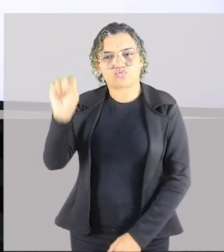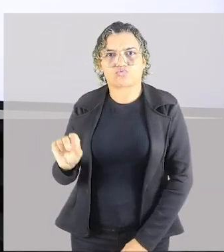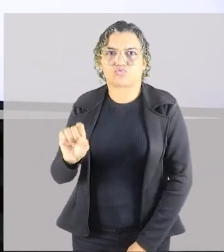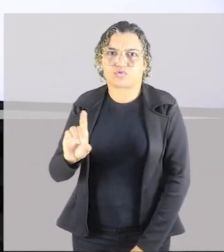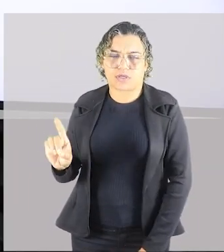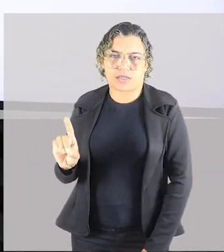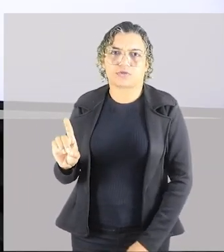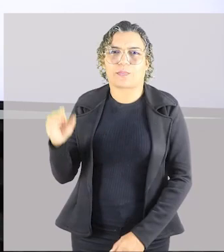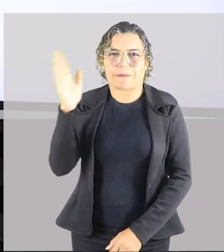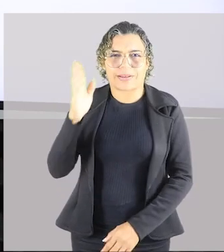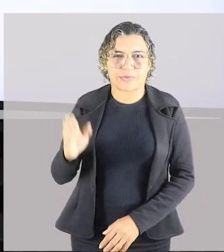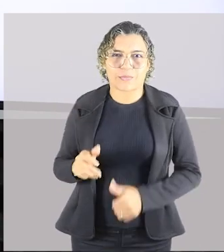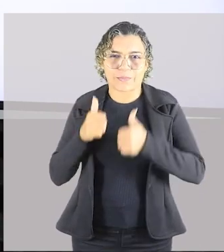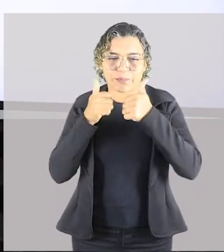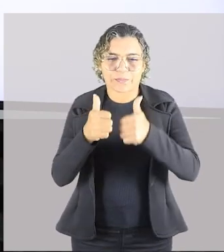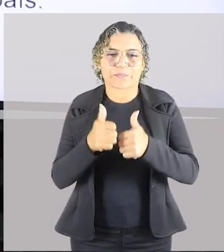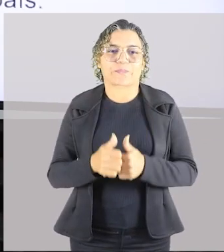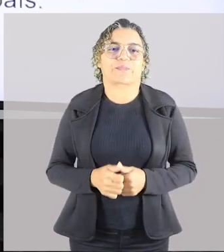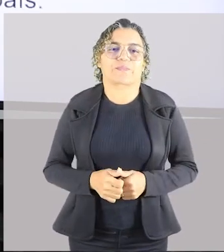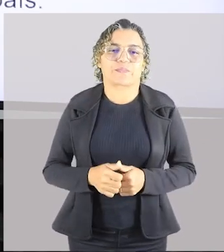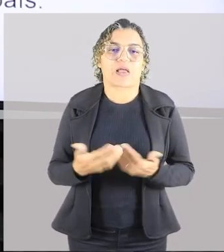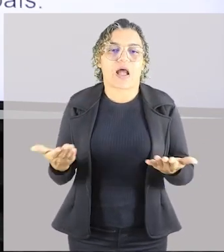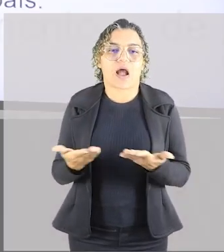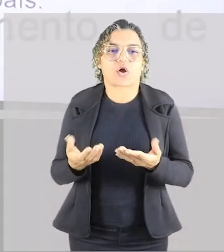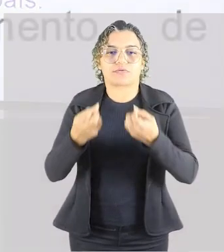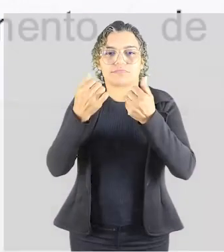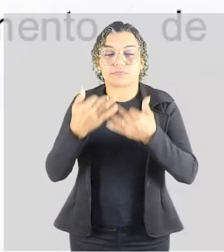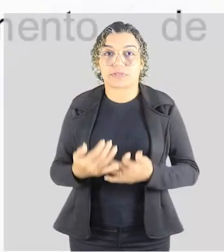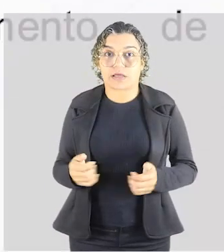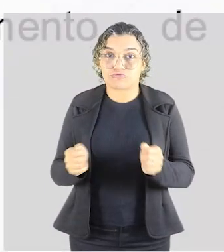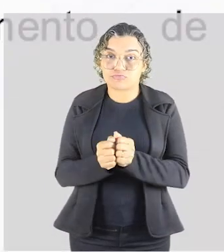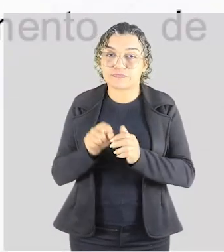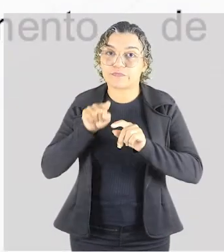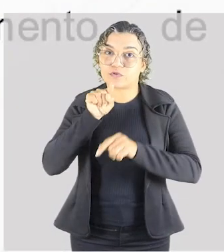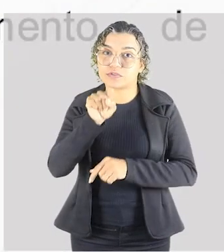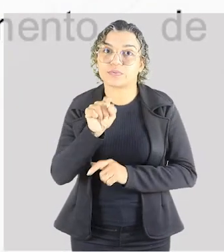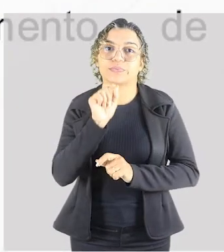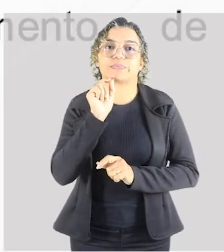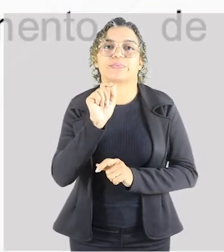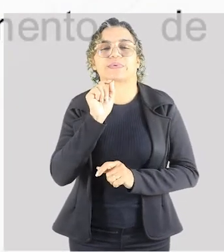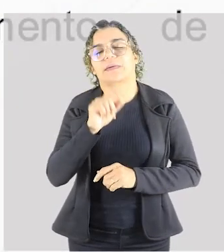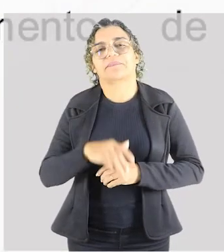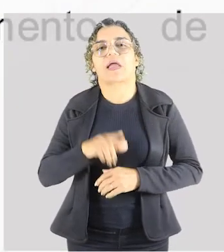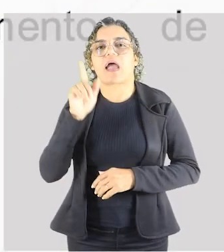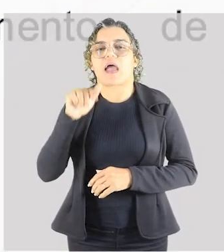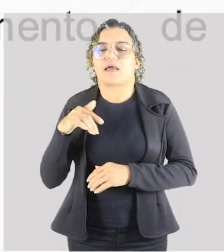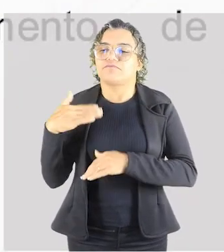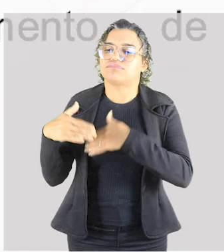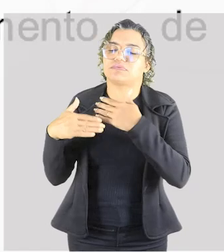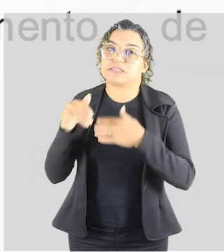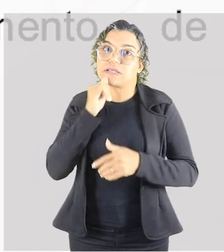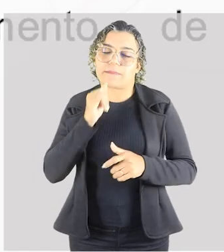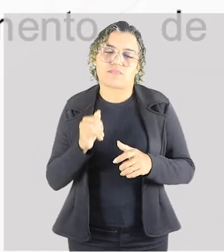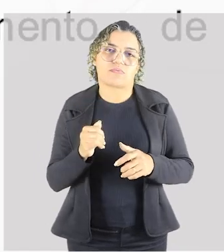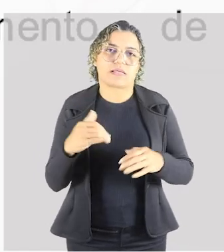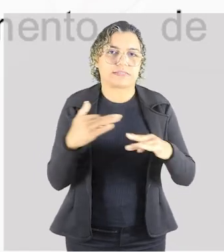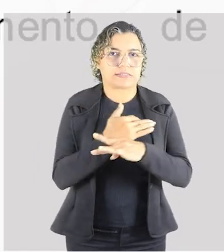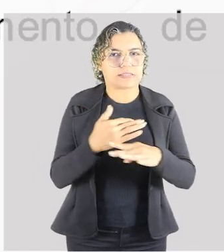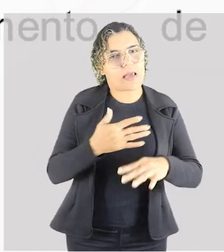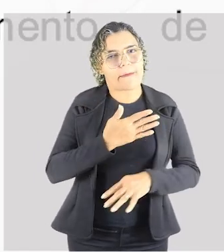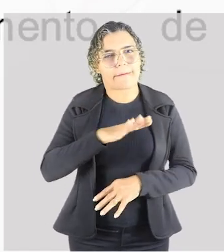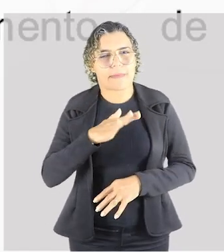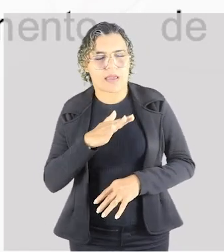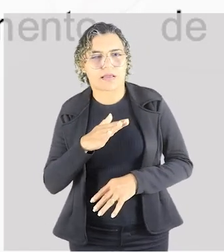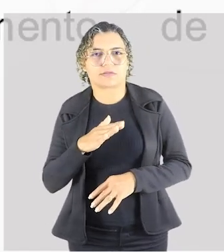sudeste do Brasil, beleza? Um ponto que eu quero frisar contigo, tá? É justamente o crescimento das cidades médias brasileiras,